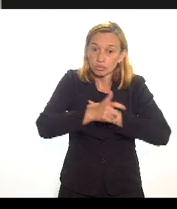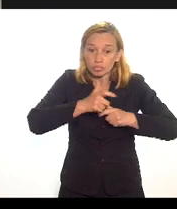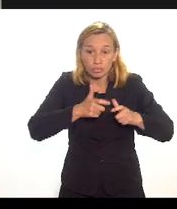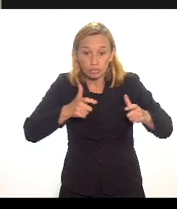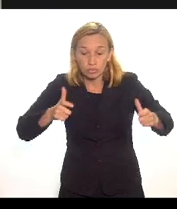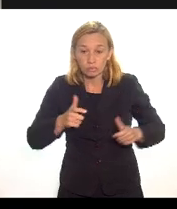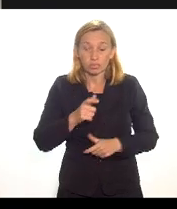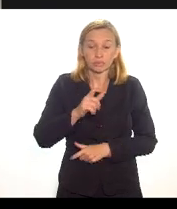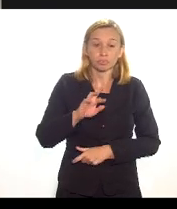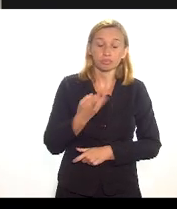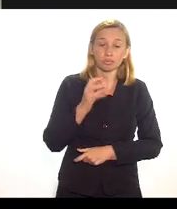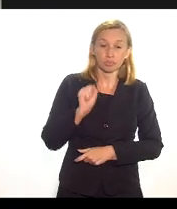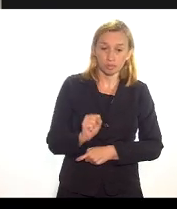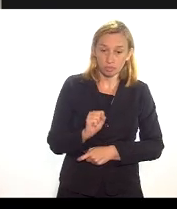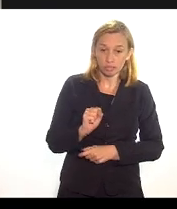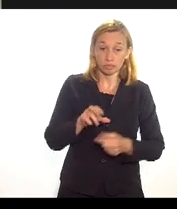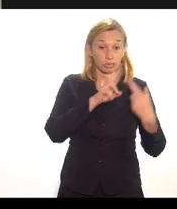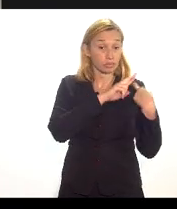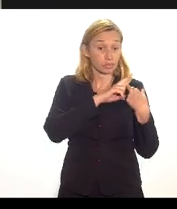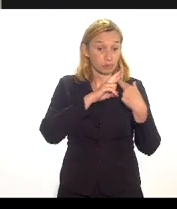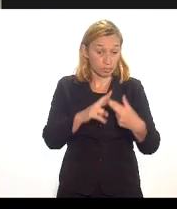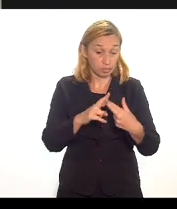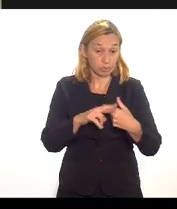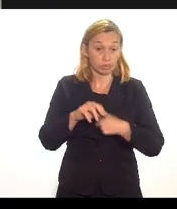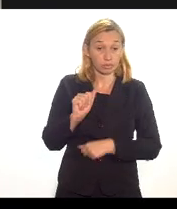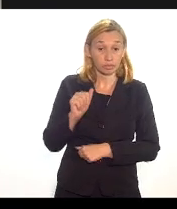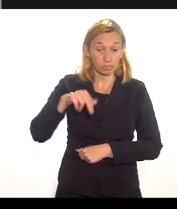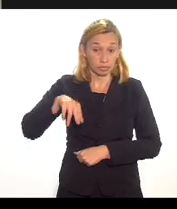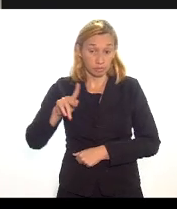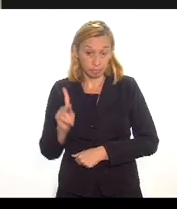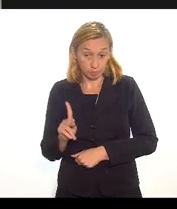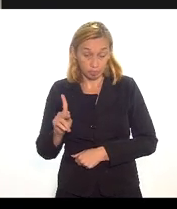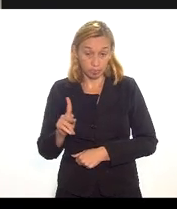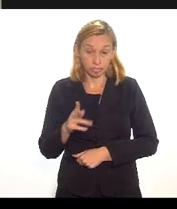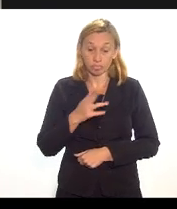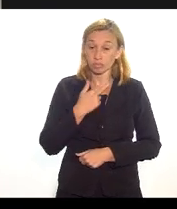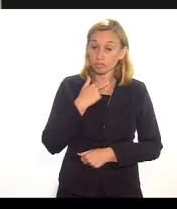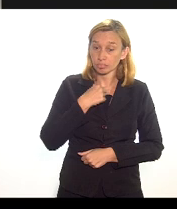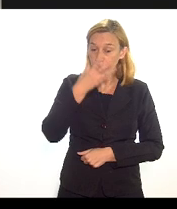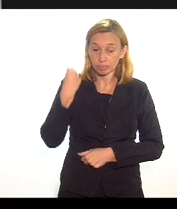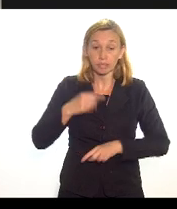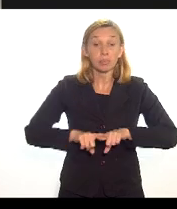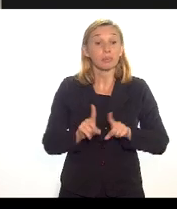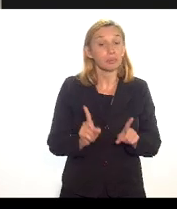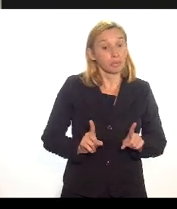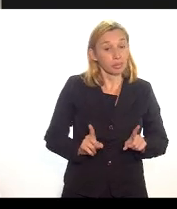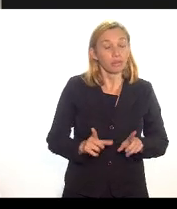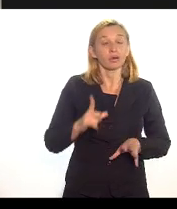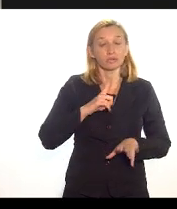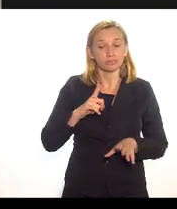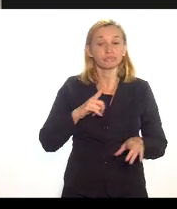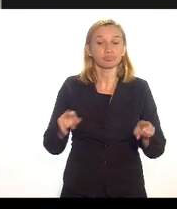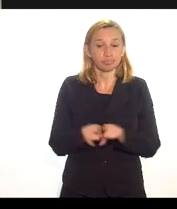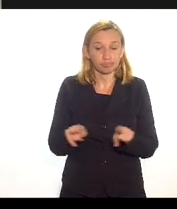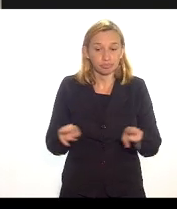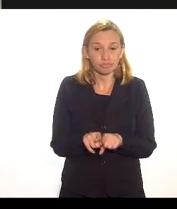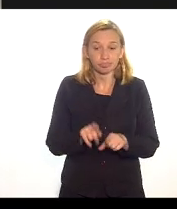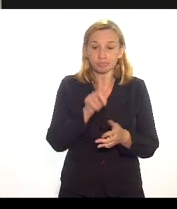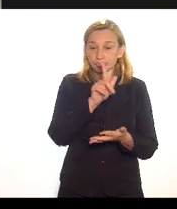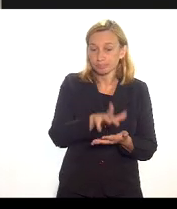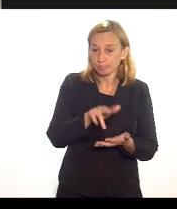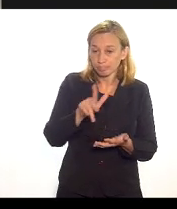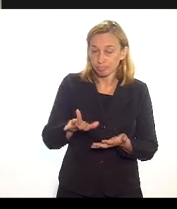bilionários de responsabilidade da ANP e isso não pode passar em branco. Mas houve também uma